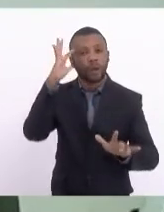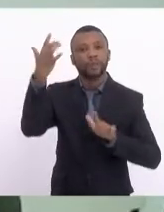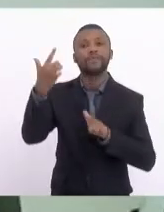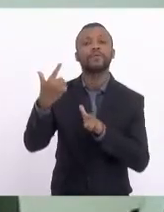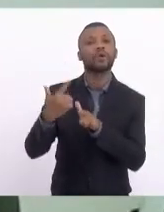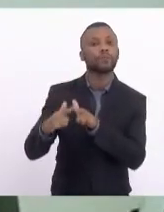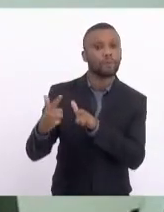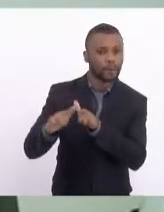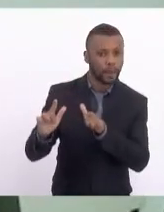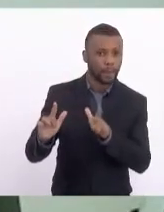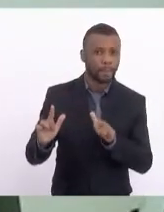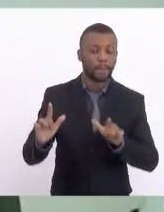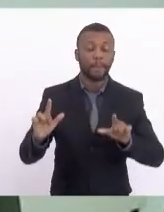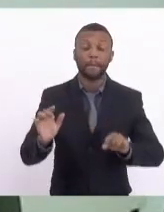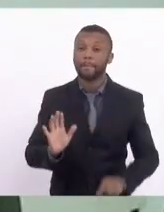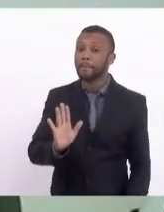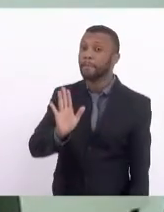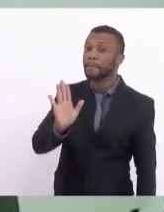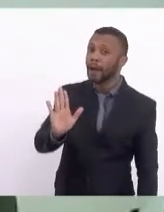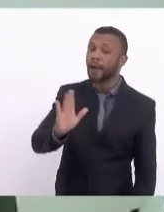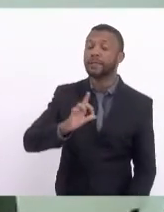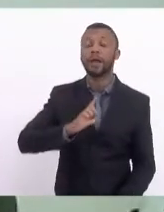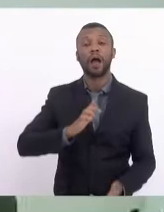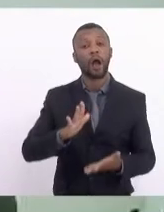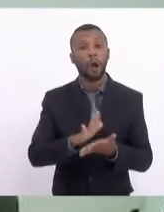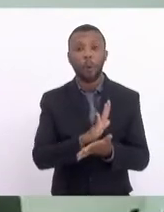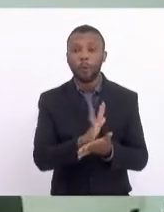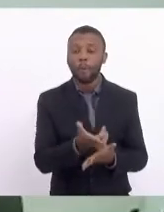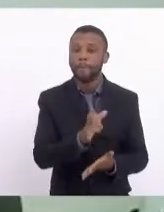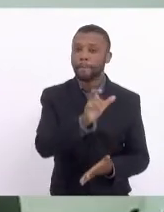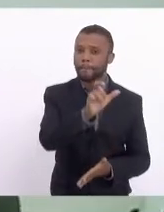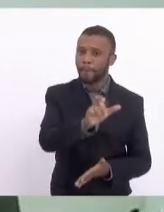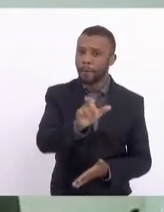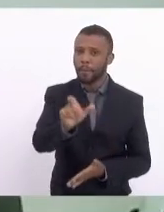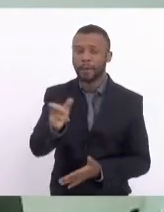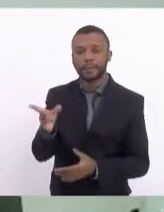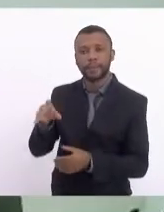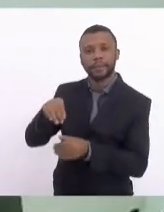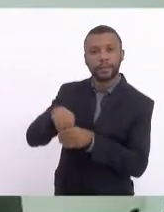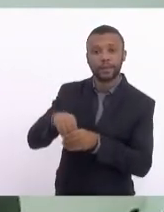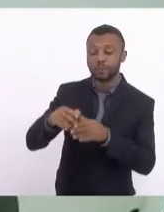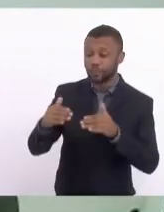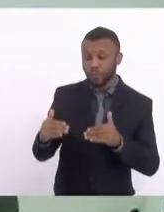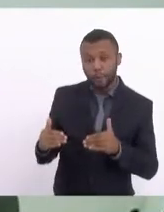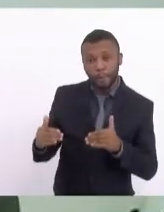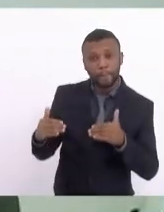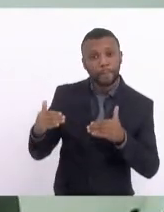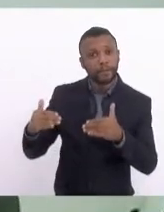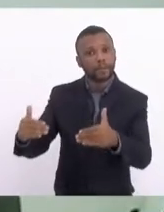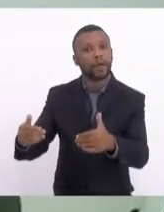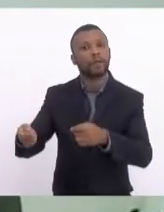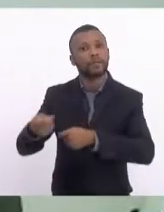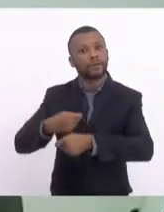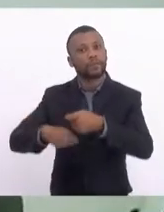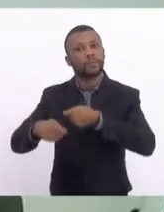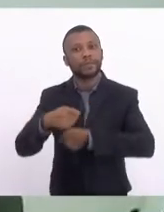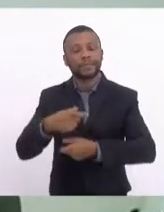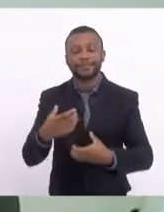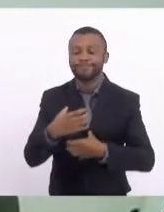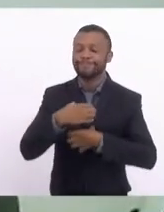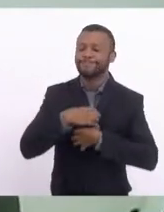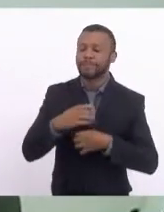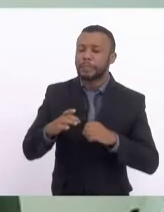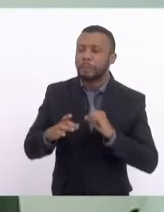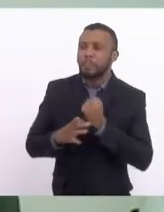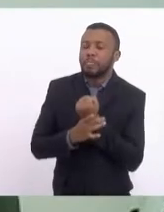Entretanto, que alguns membros do Ministério da Economia estariam ainda inseguros